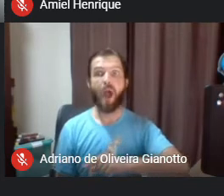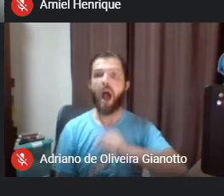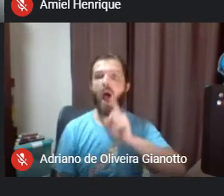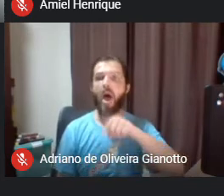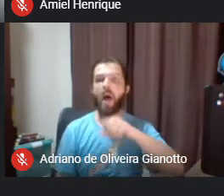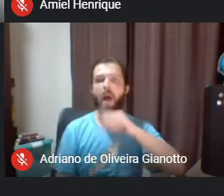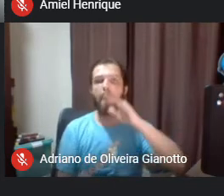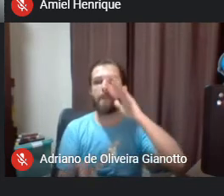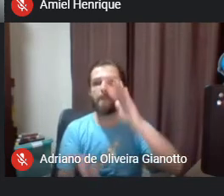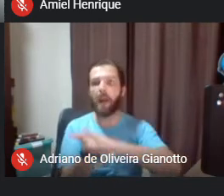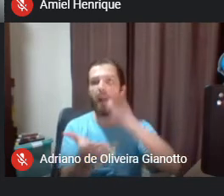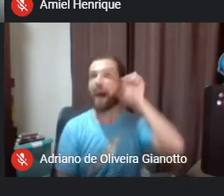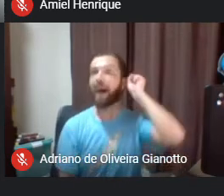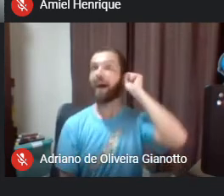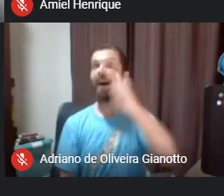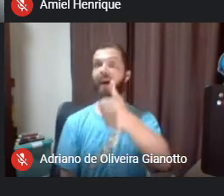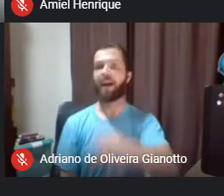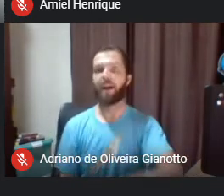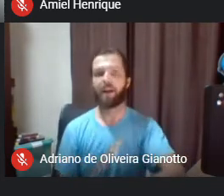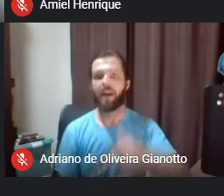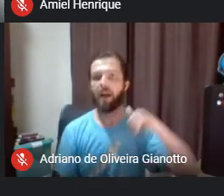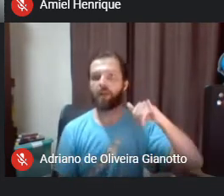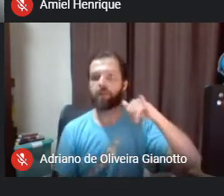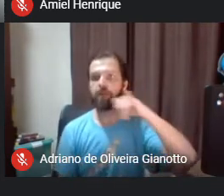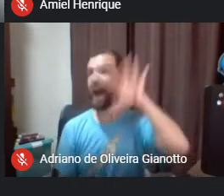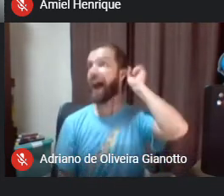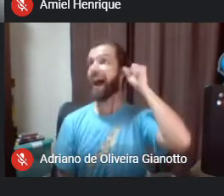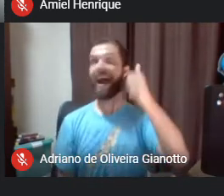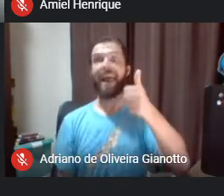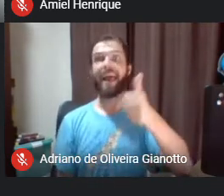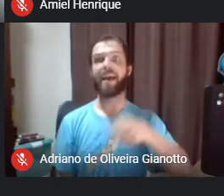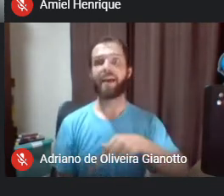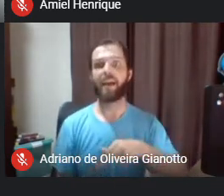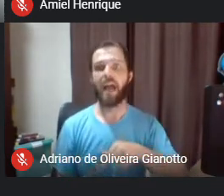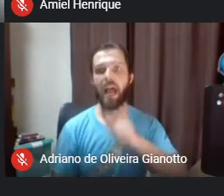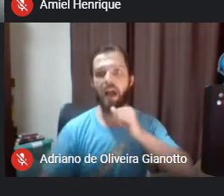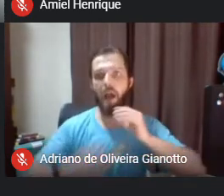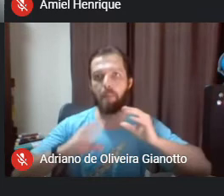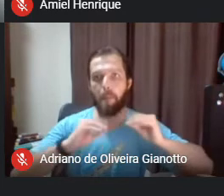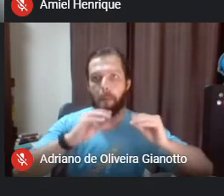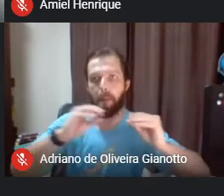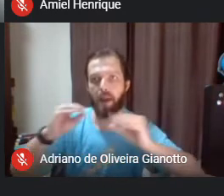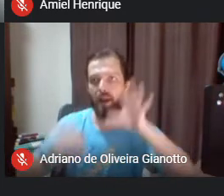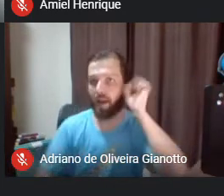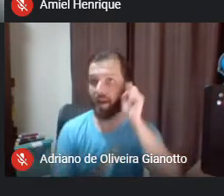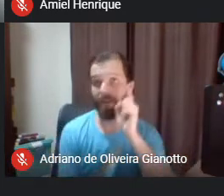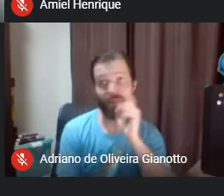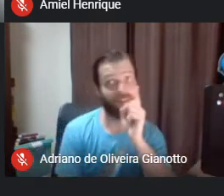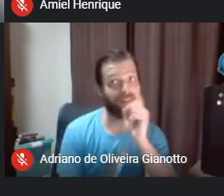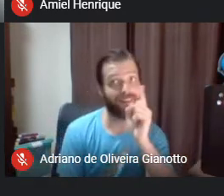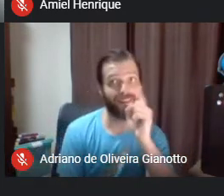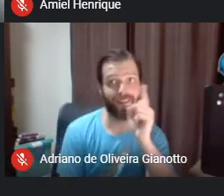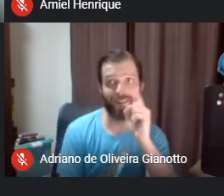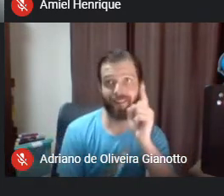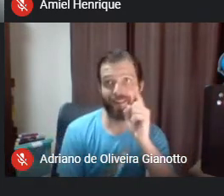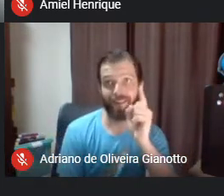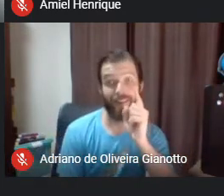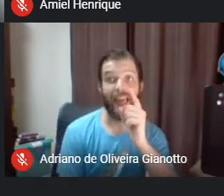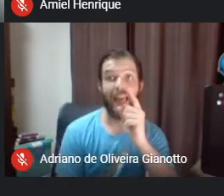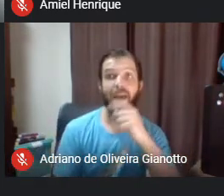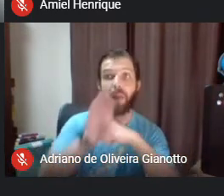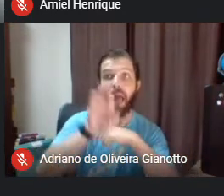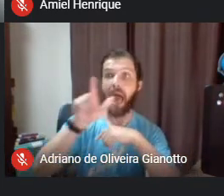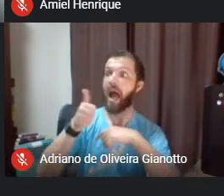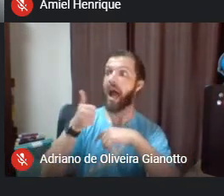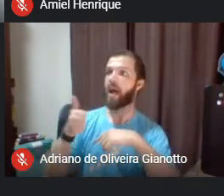ele percebeu que com um aparelho que ele tinha produzido, ela conseguia ouvir assim barulho de avião, alguém batendo palma,